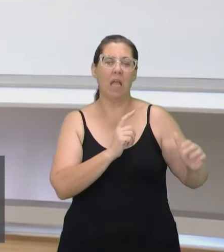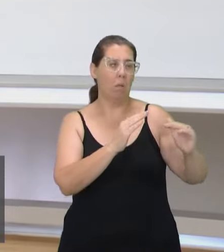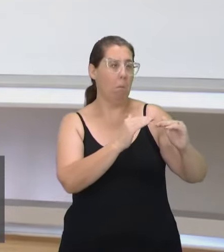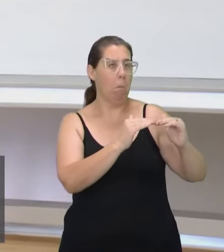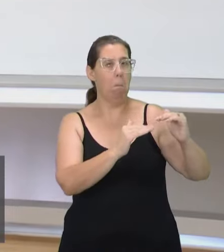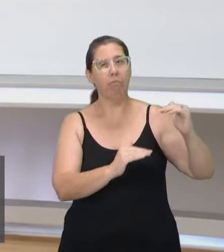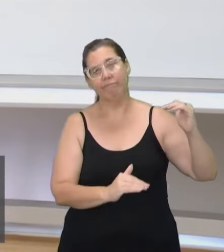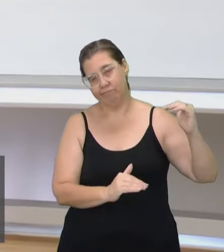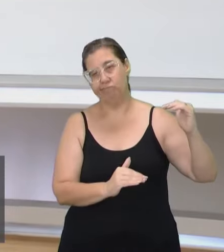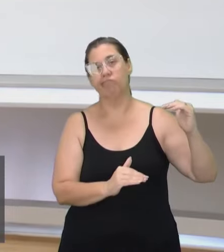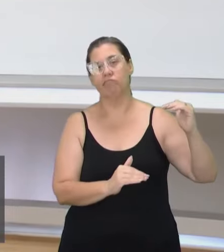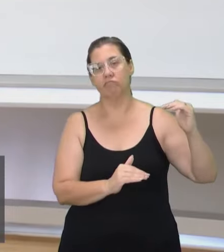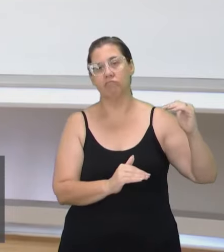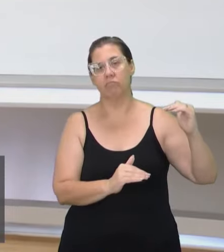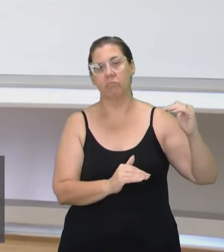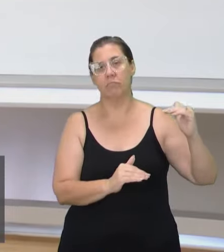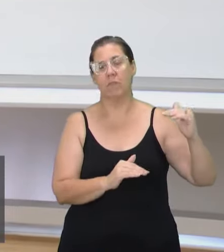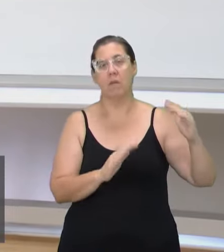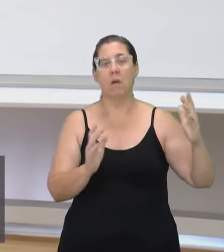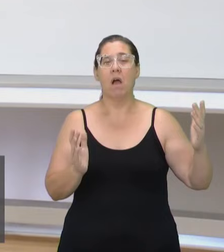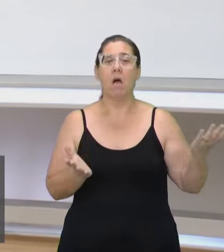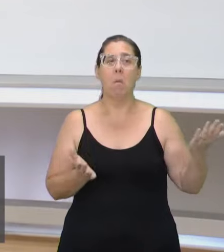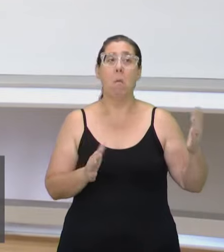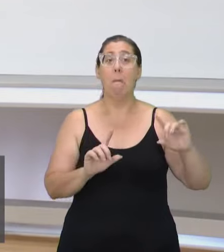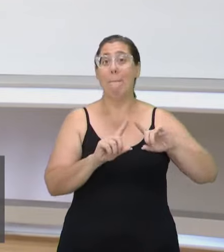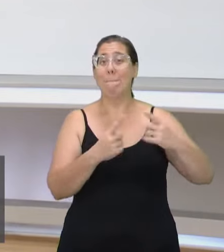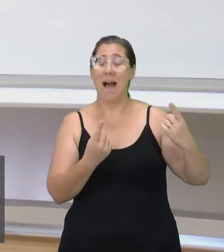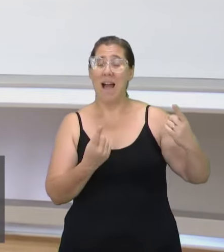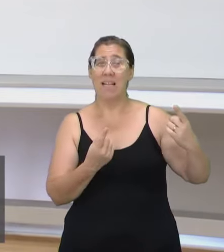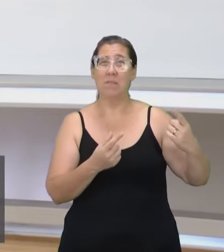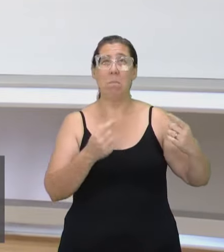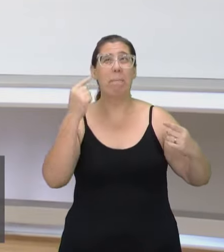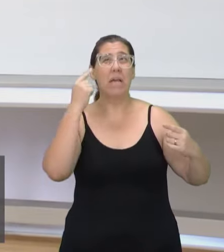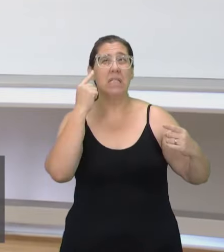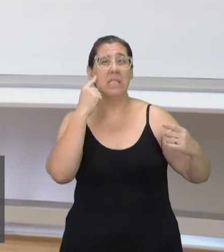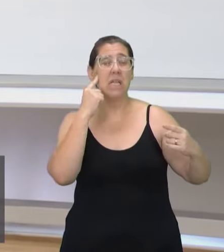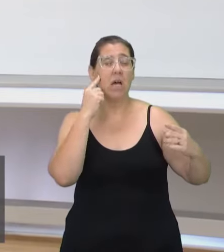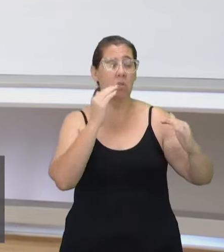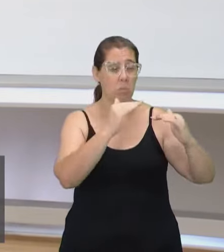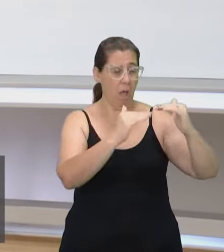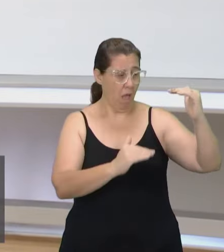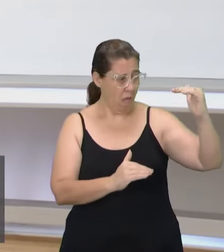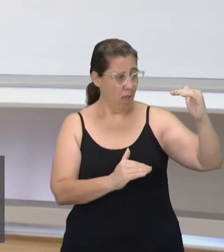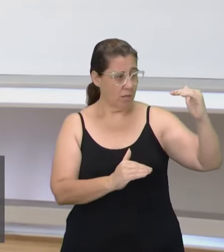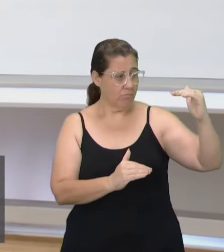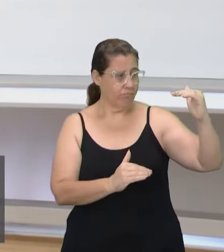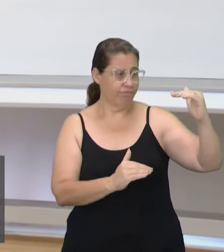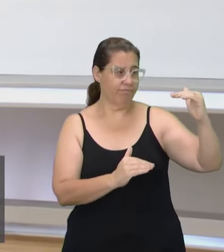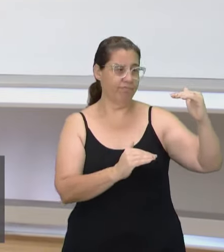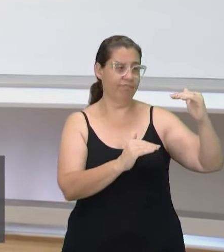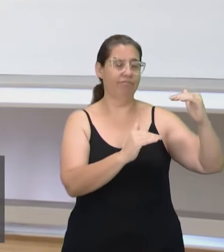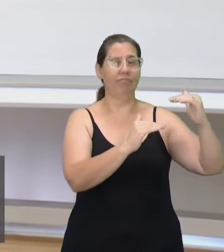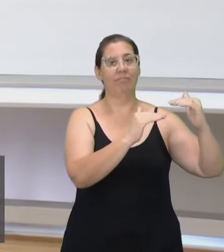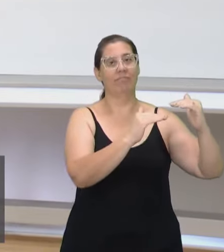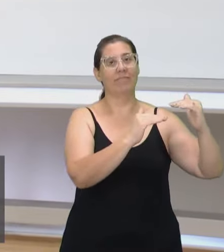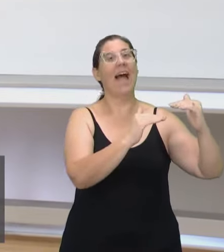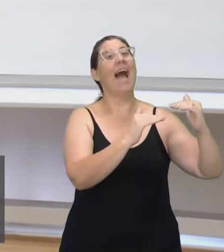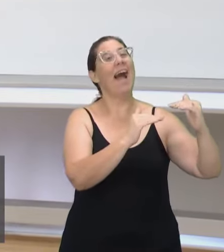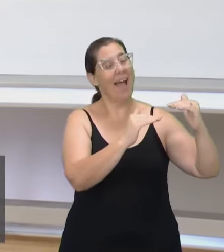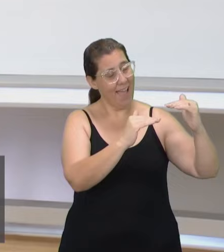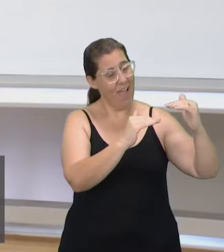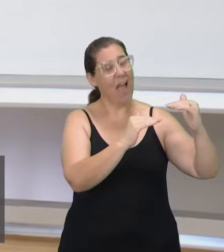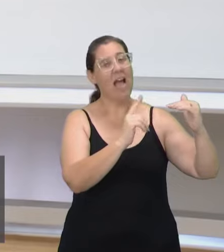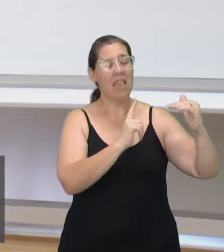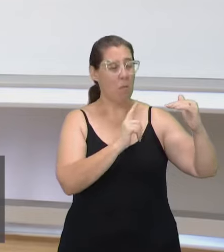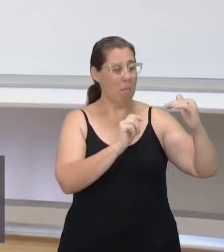desigualdade em direção a uma diminuição dessa desigualdade. Então, quando essa desigualdade diminui, há efetivamente